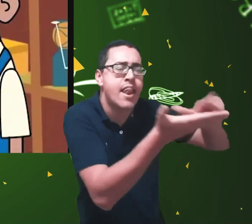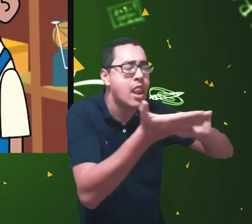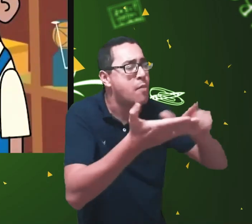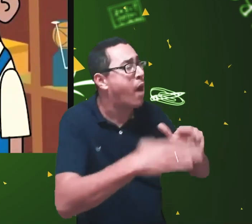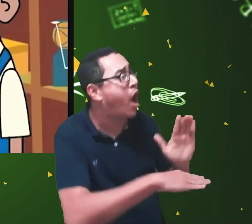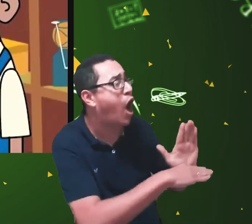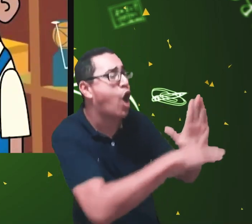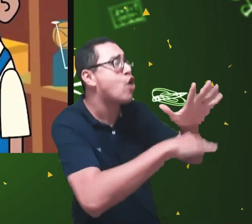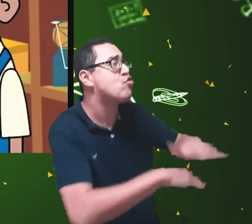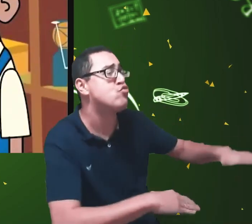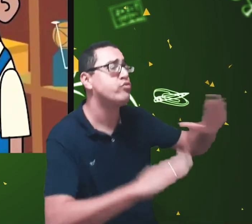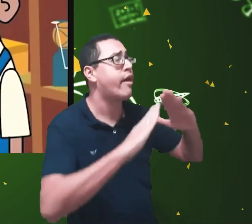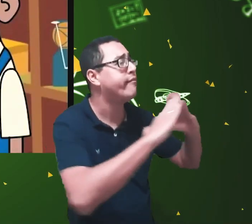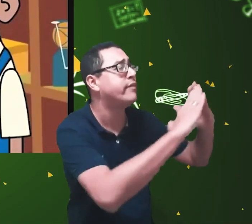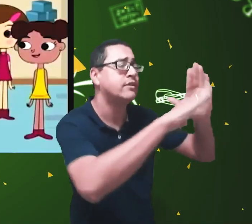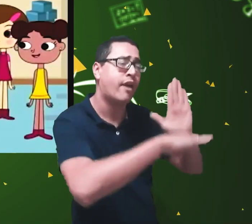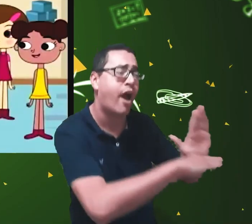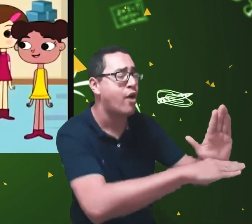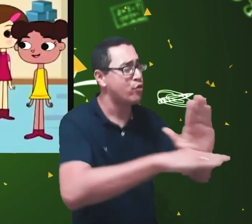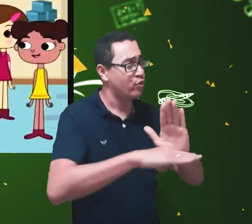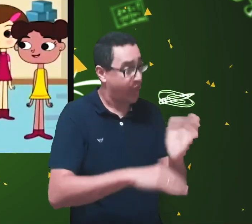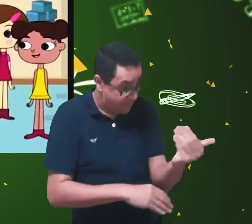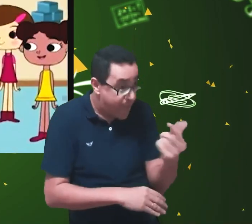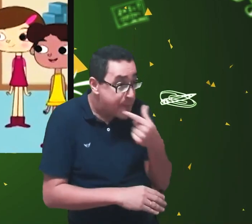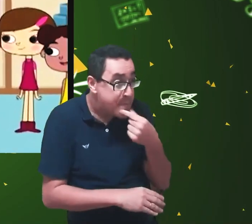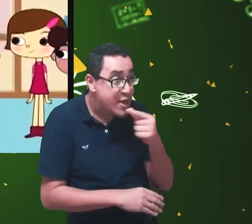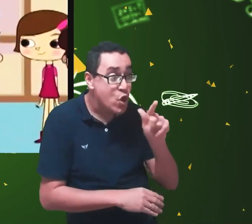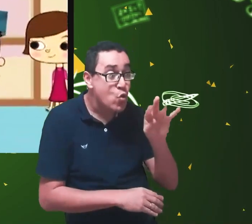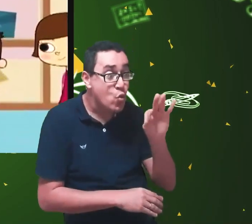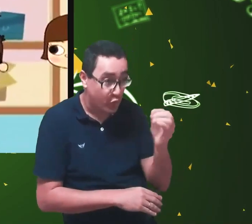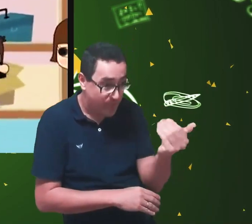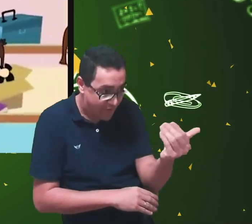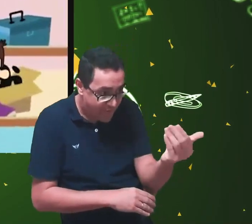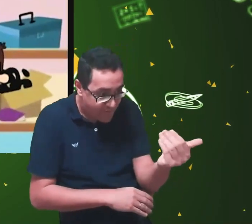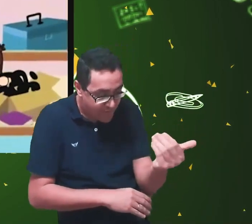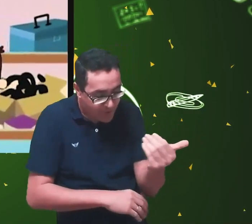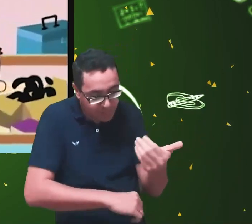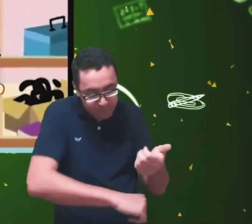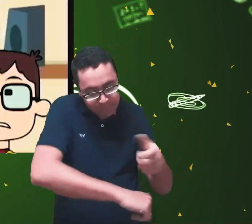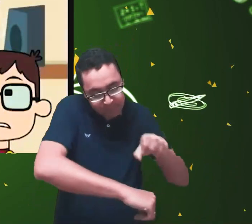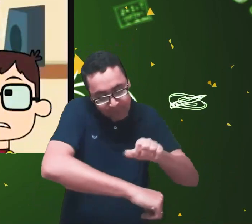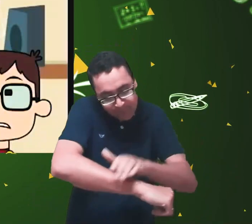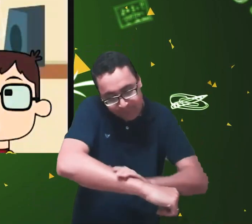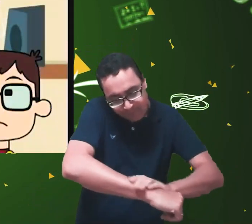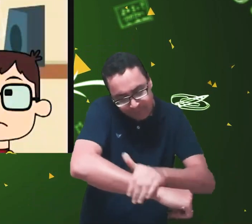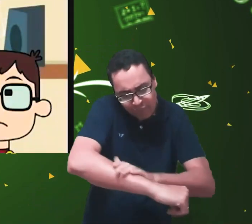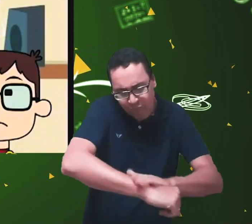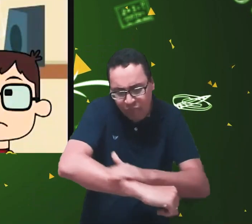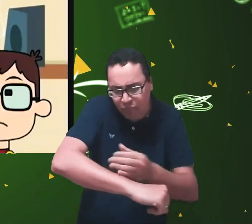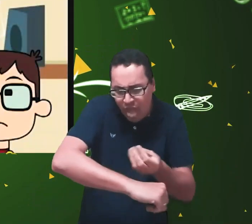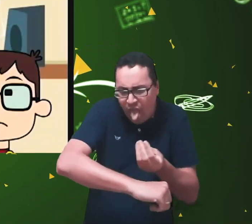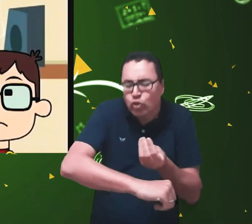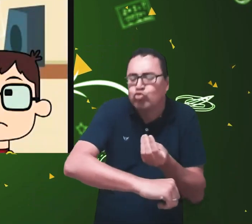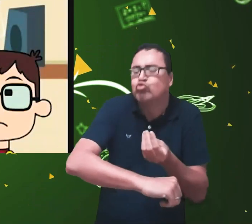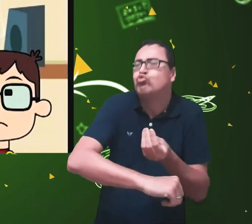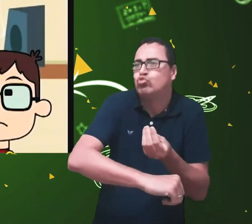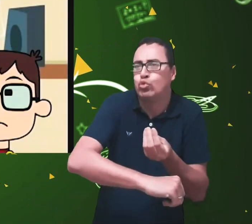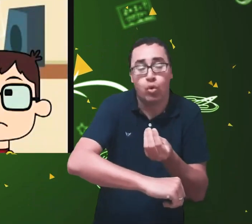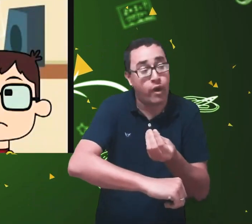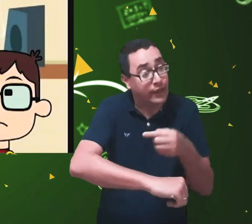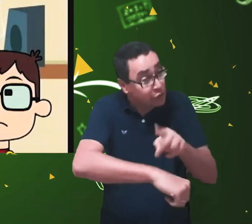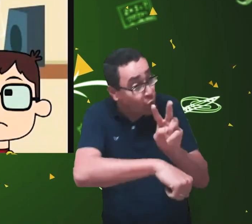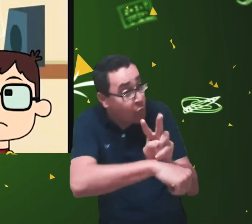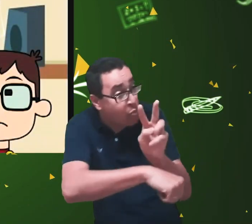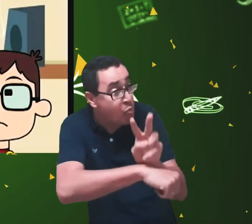vizinhança. O que tem isso? Guto, vem cá. Ai, que é isso? Repelente.